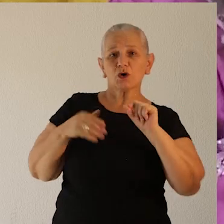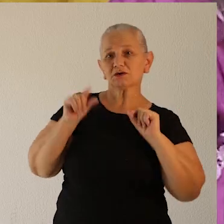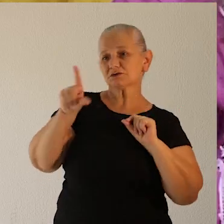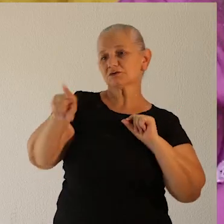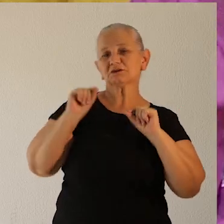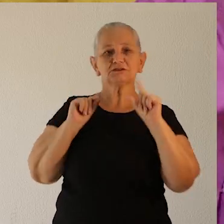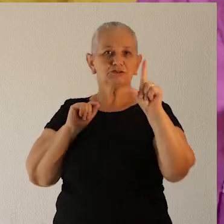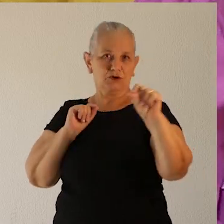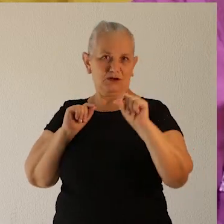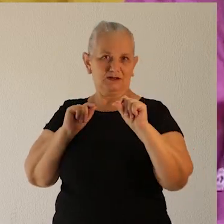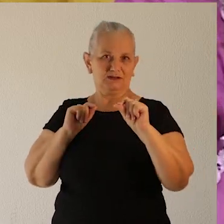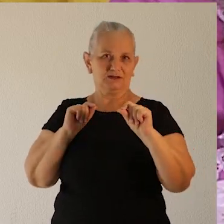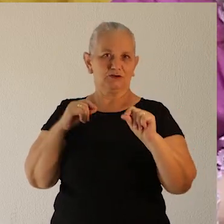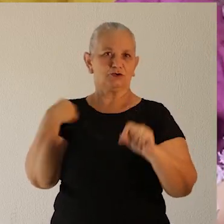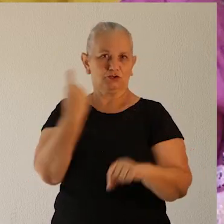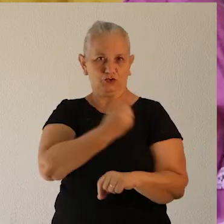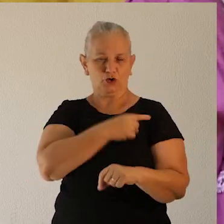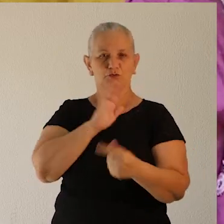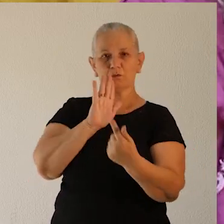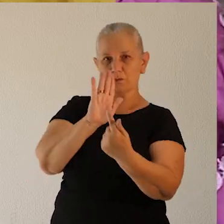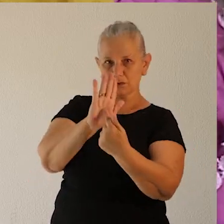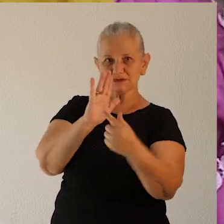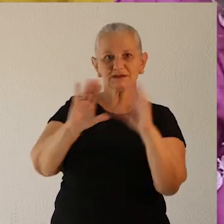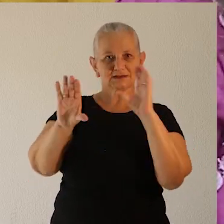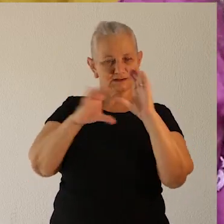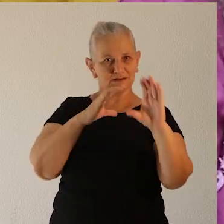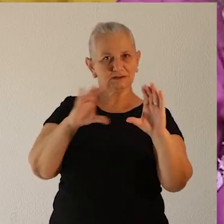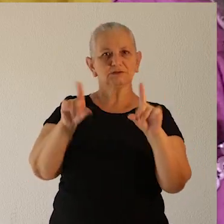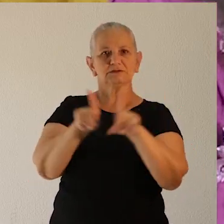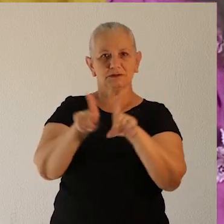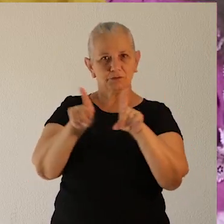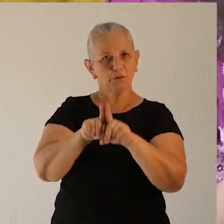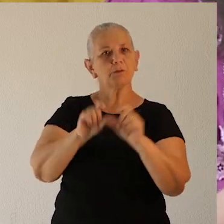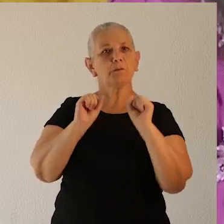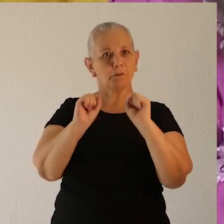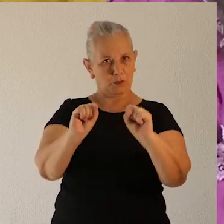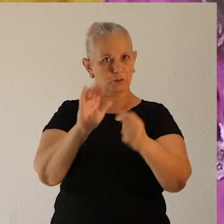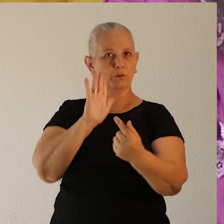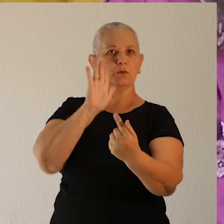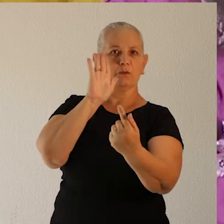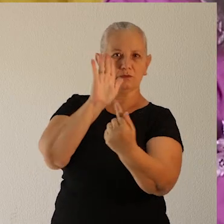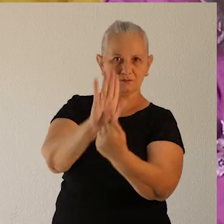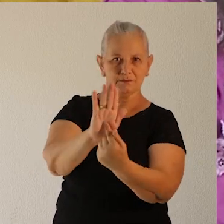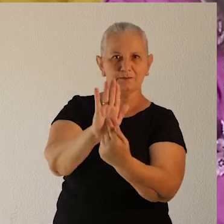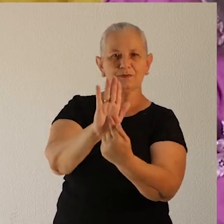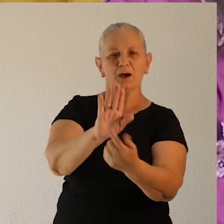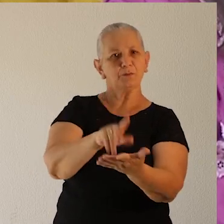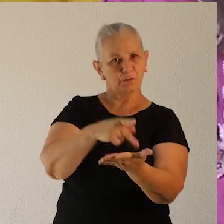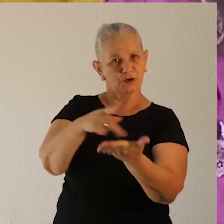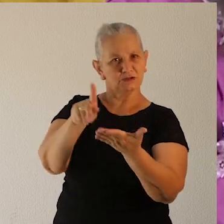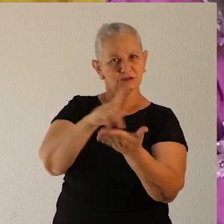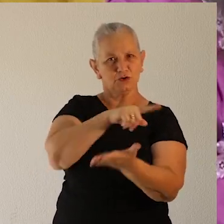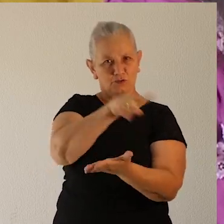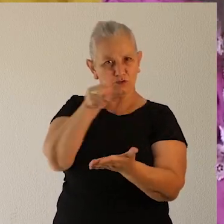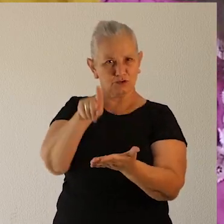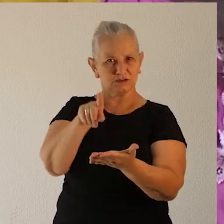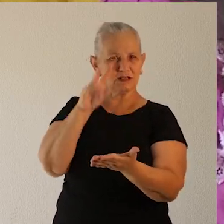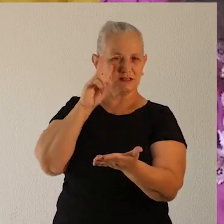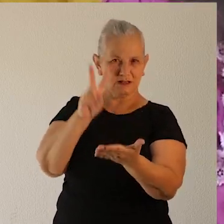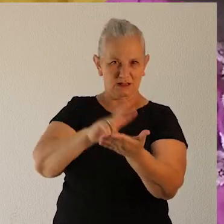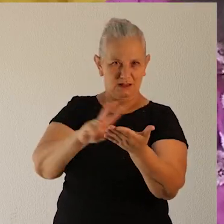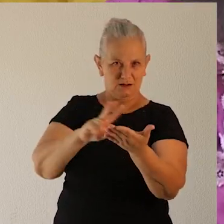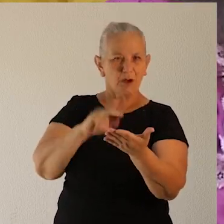também que nós estamos cantando, ou podem representar uma poesia que vocês leram. Então vão pensando nisso, tá?